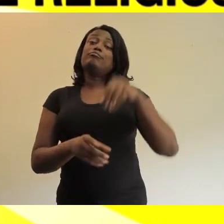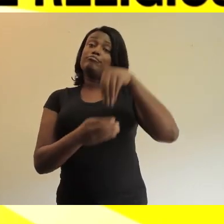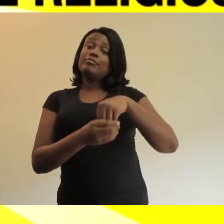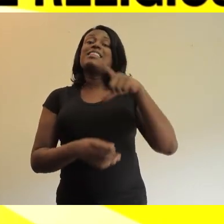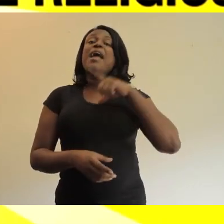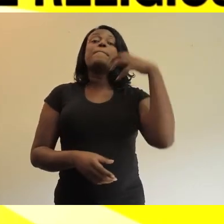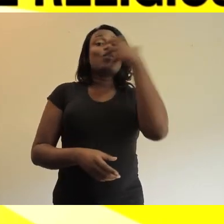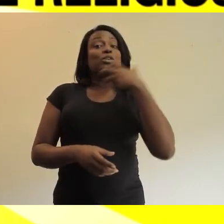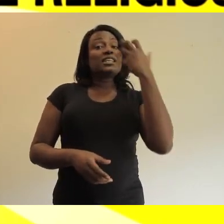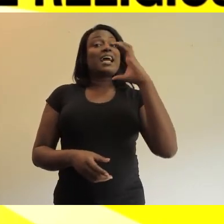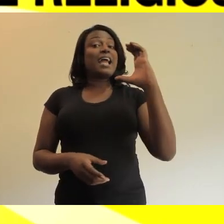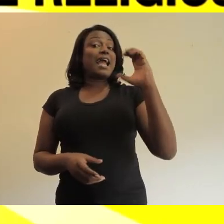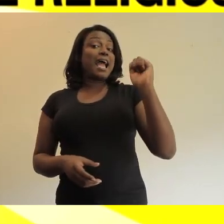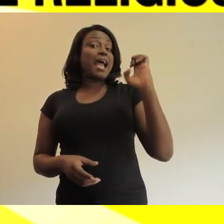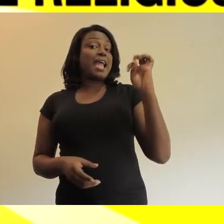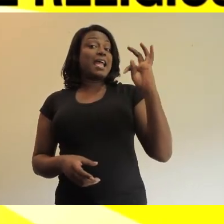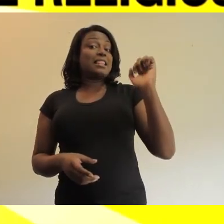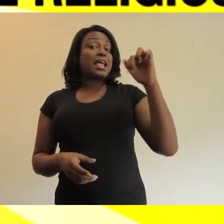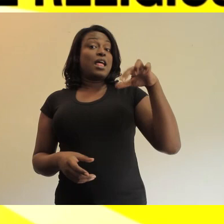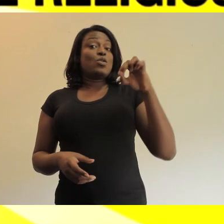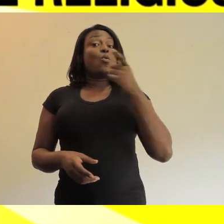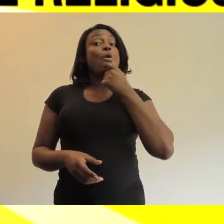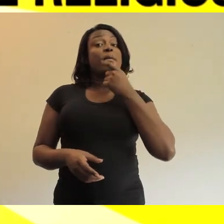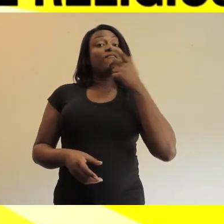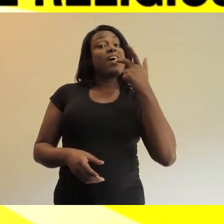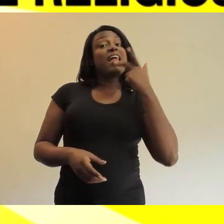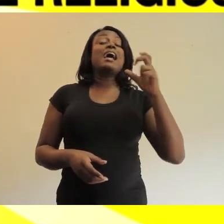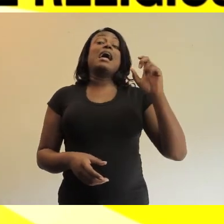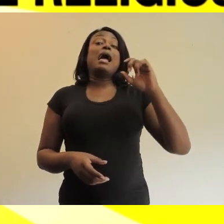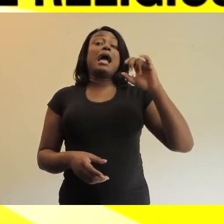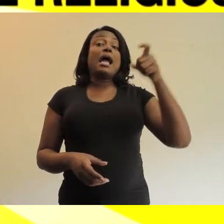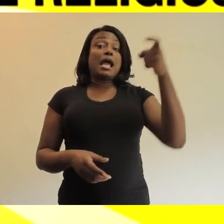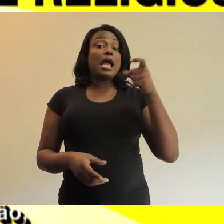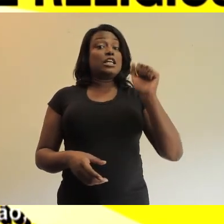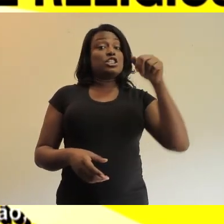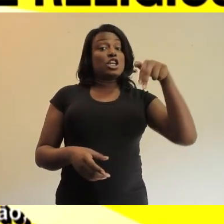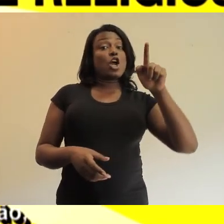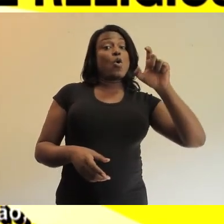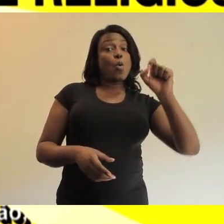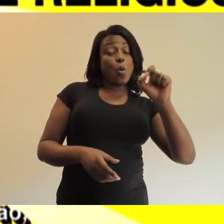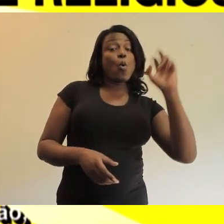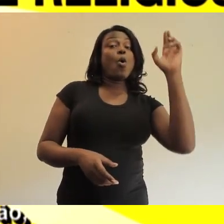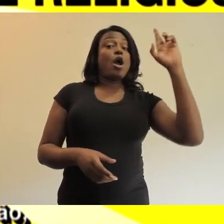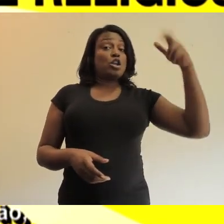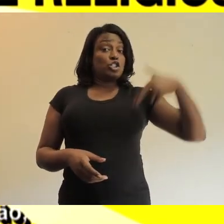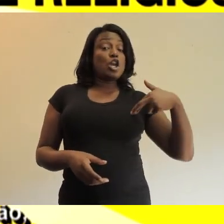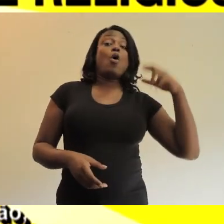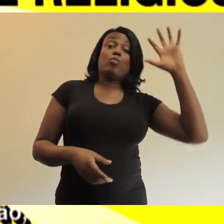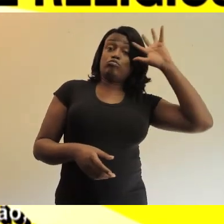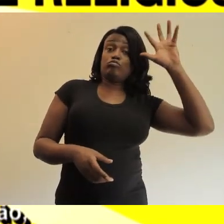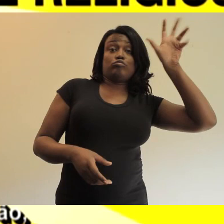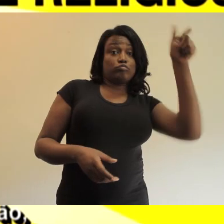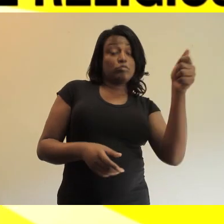uma canção de Caetano Veloso que trata por exemplo do sincretismo entre Xangô e São João Batista e diz ai São João Xangô menino da